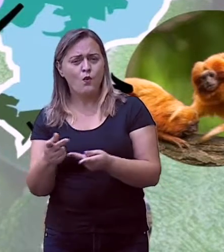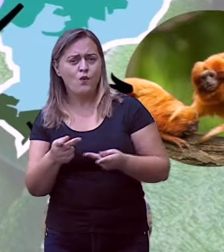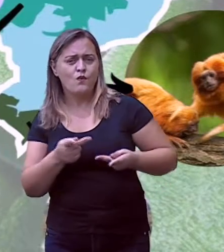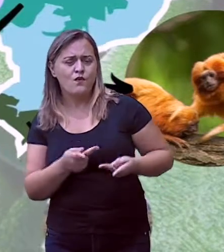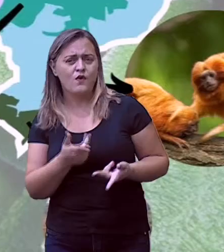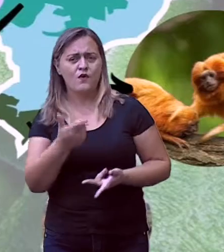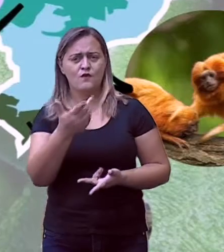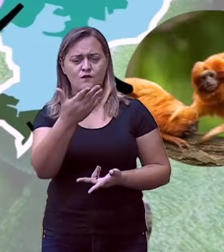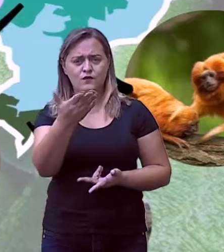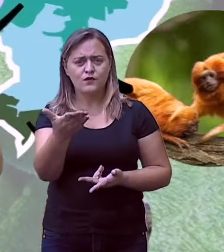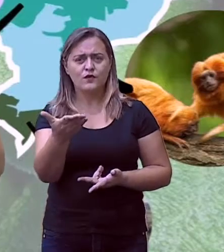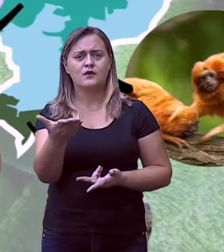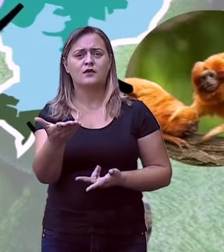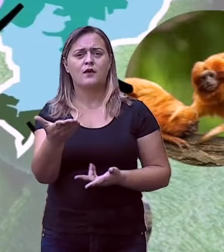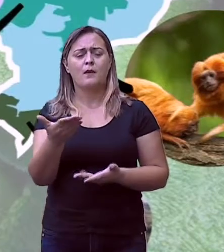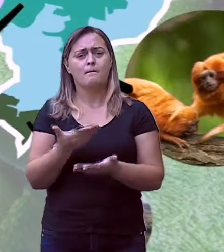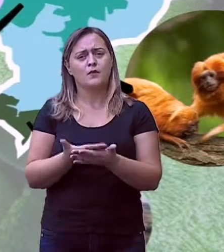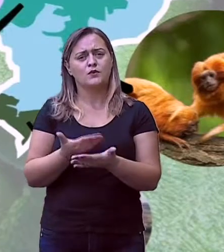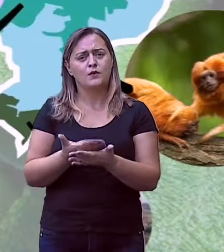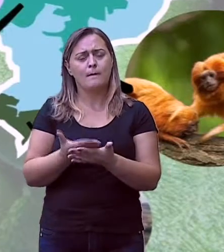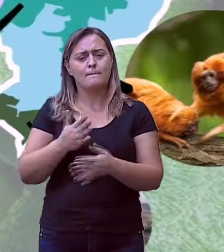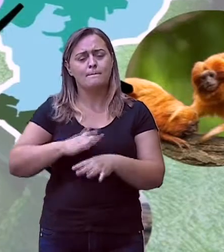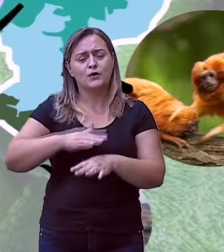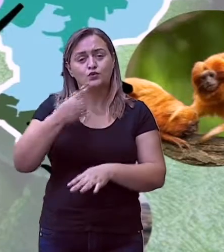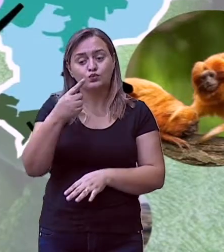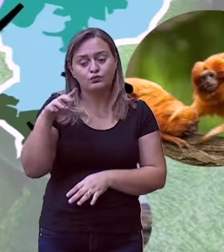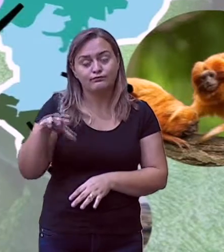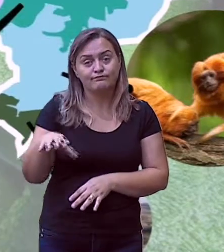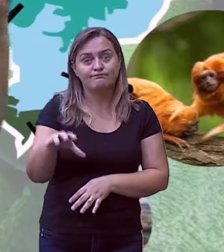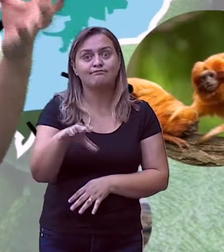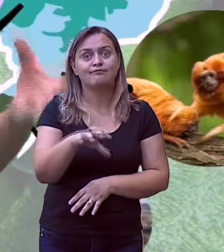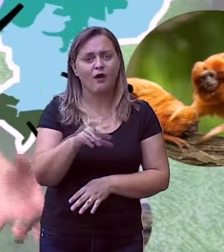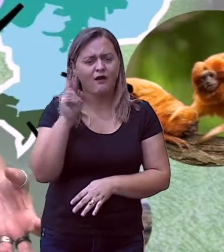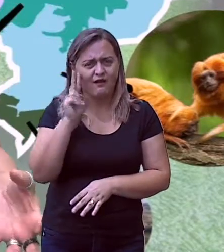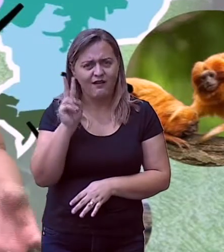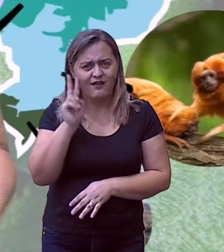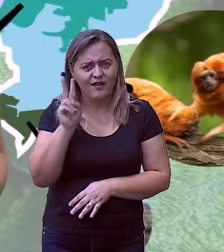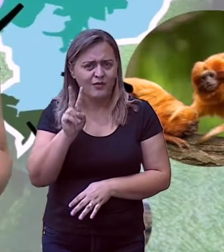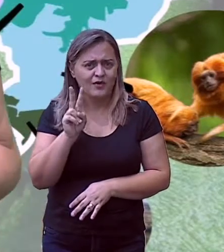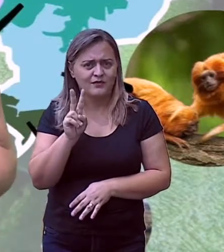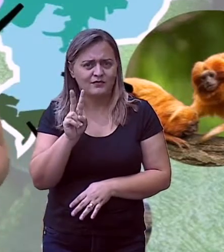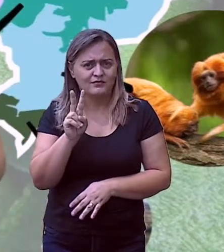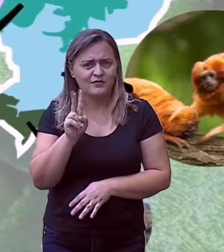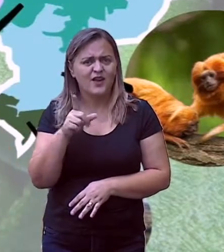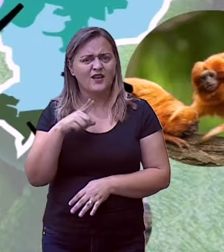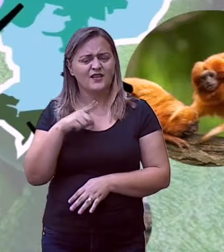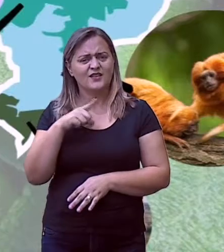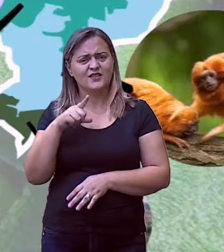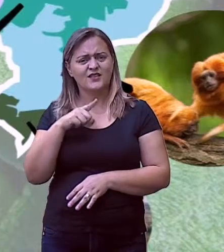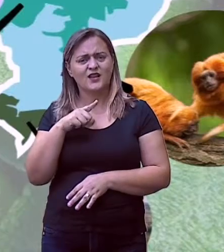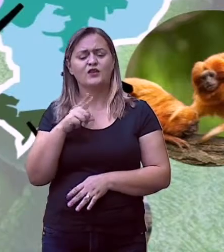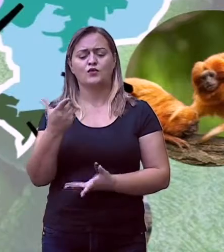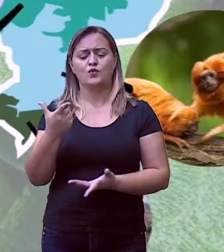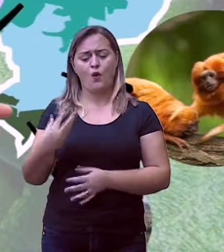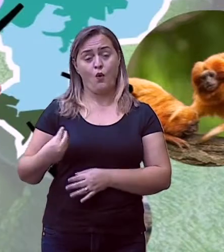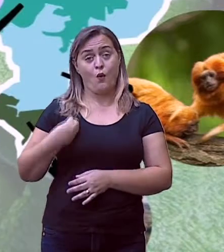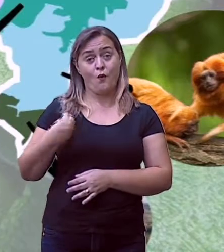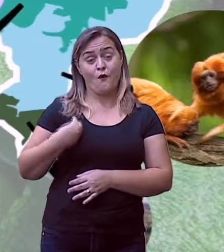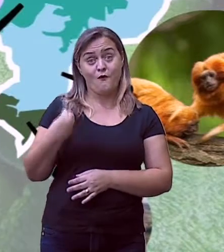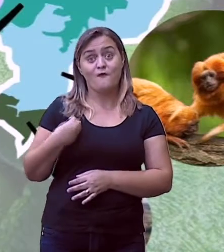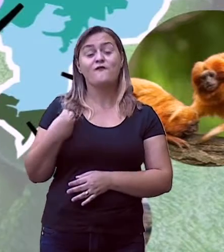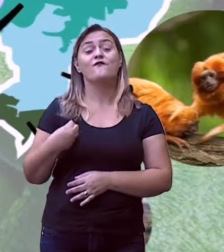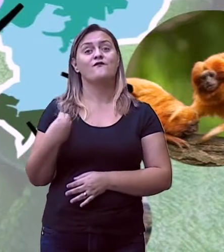bioma? Lembra que a gente falou que os biomas têm fatores vivos e que estes seres vivos, que